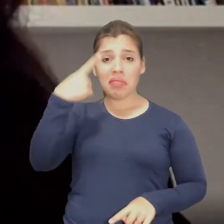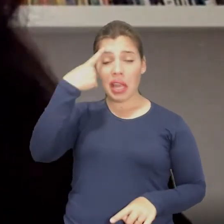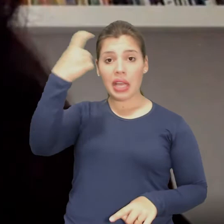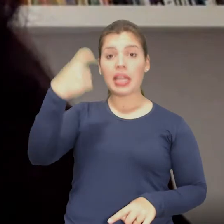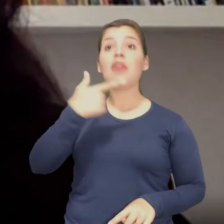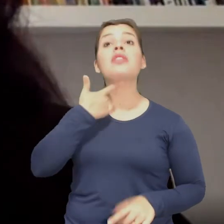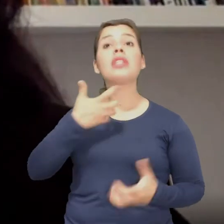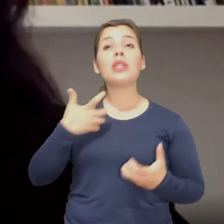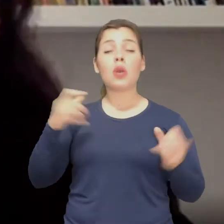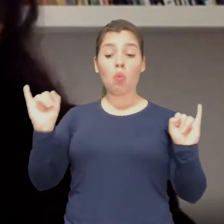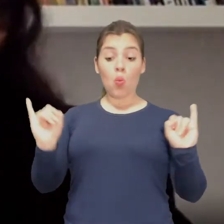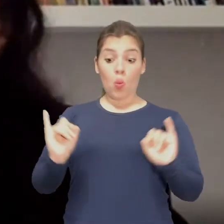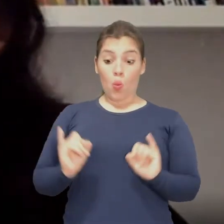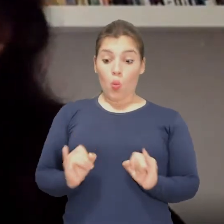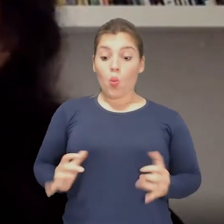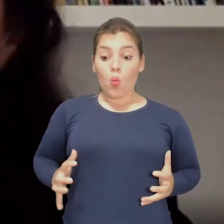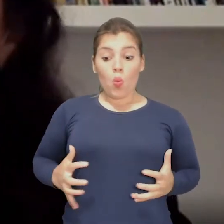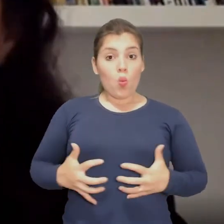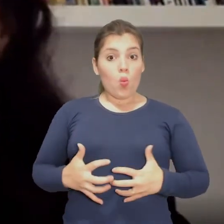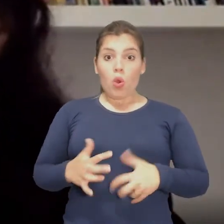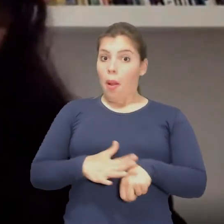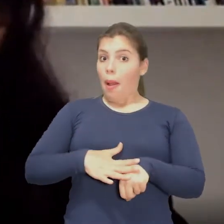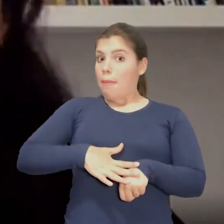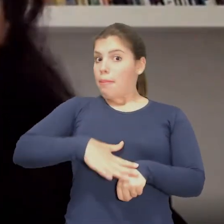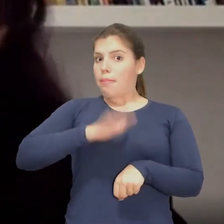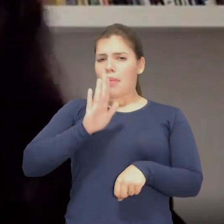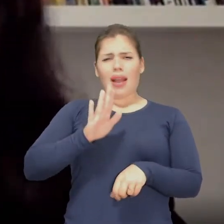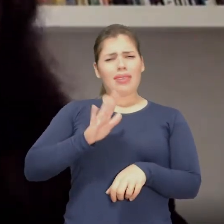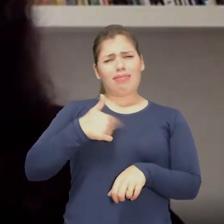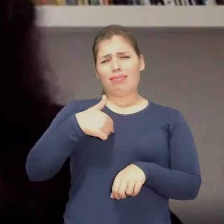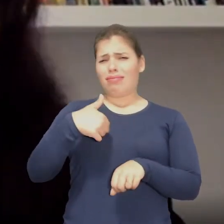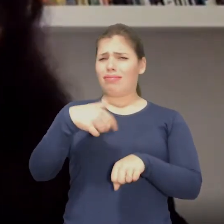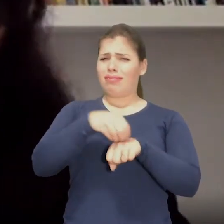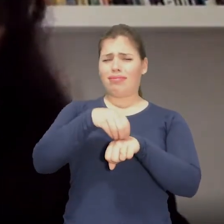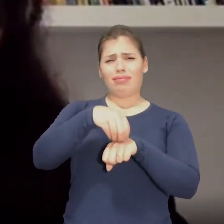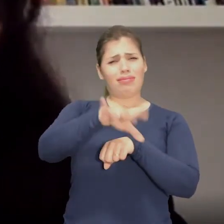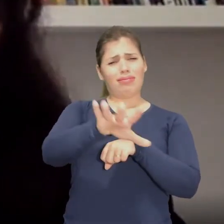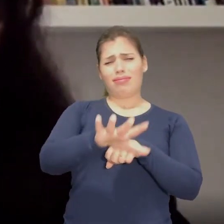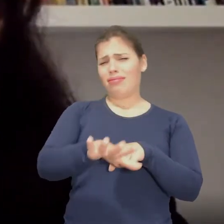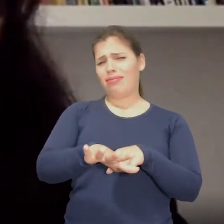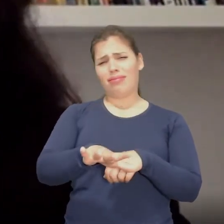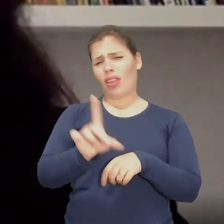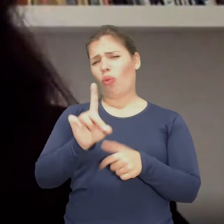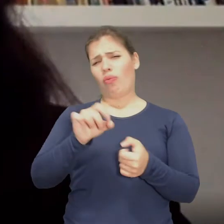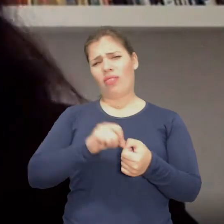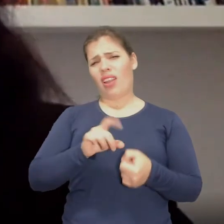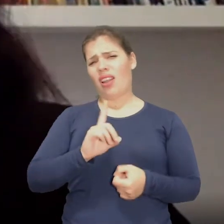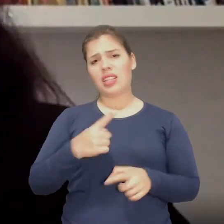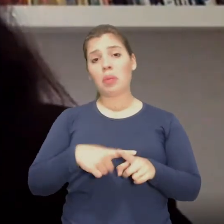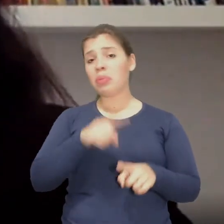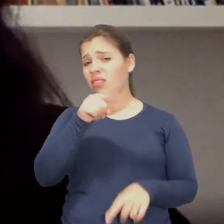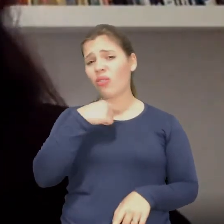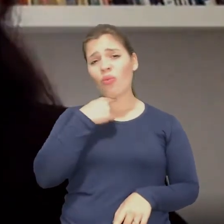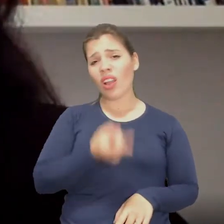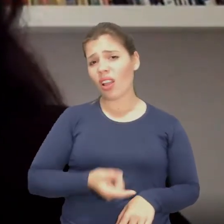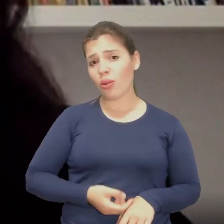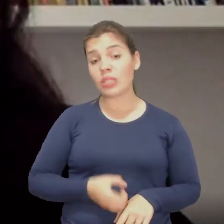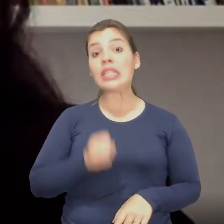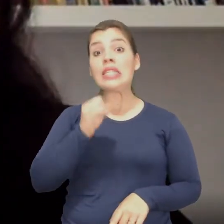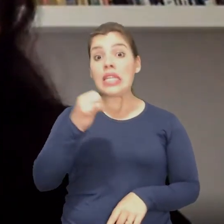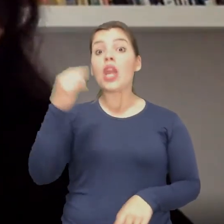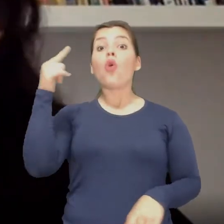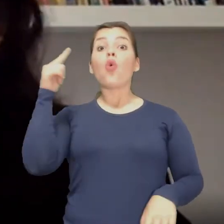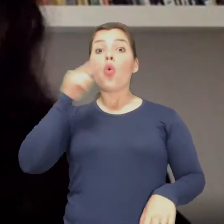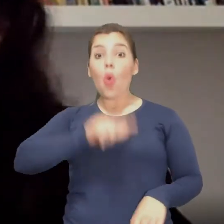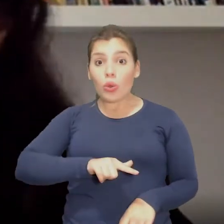é perder peso para ficar abaixo do peso, a minha sugestão é: não faça isso com você mesmo, porque provavelmente você não vai conseguir,